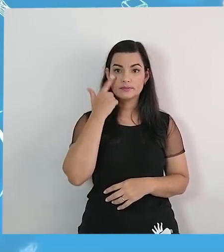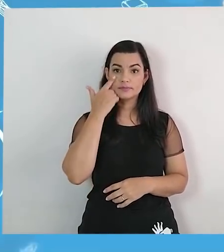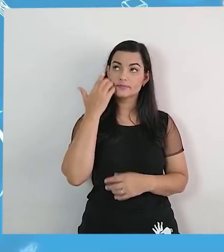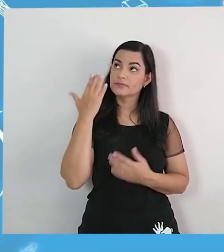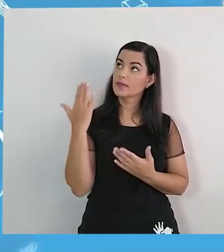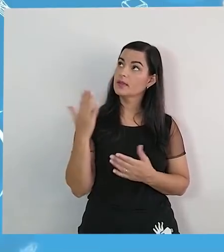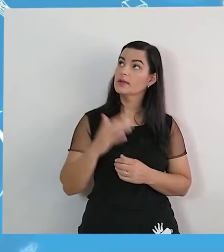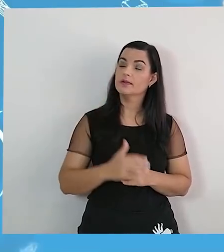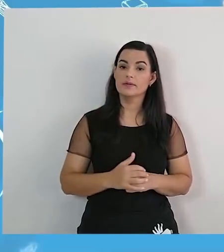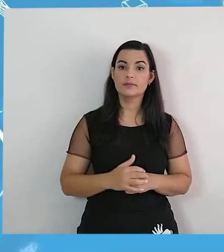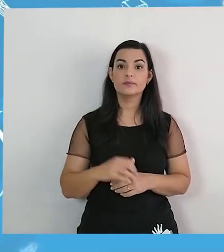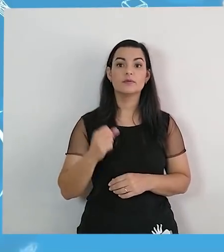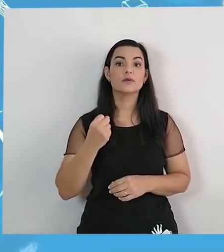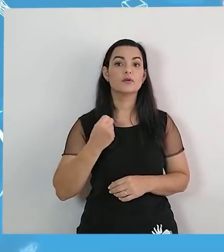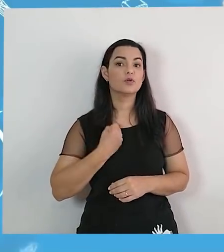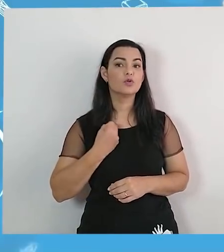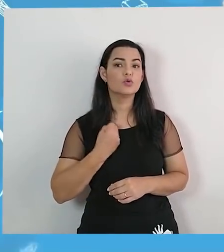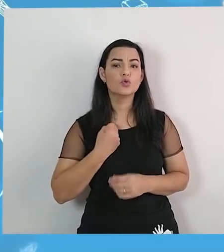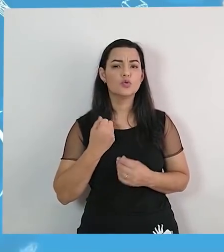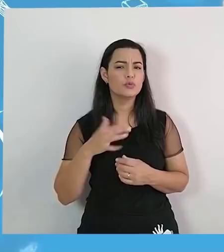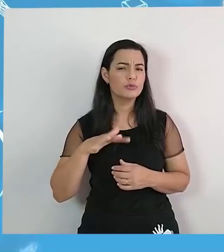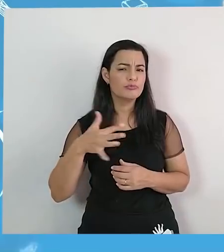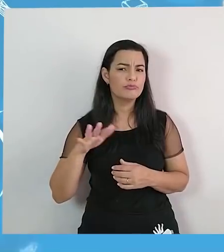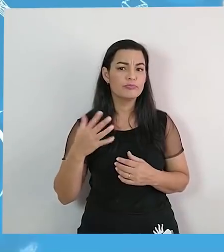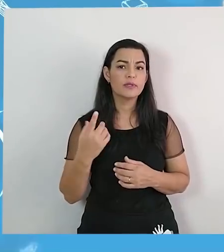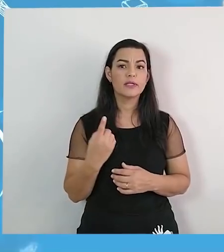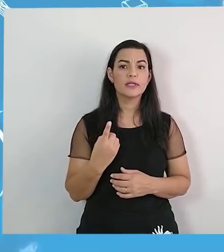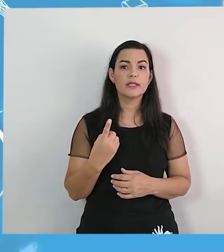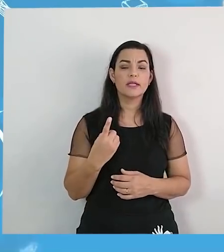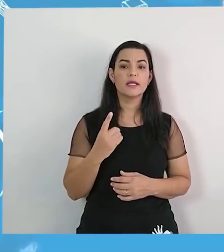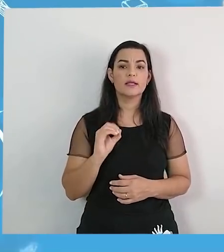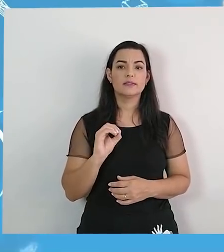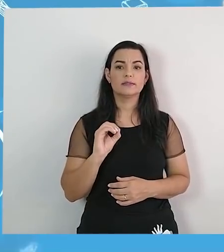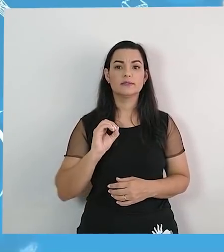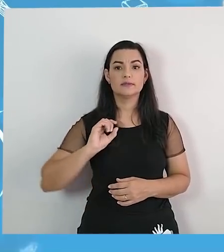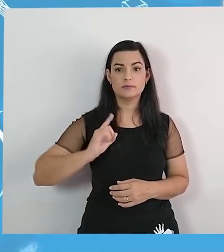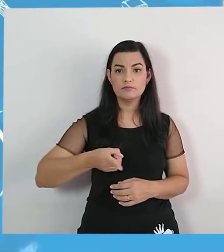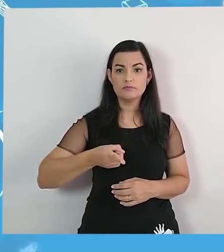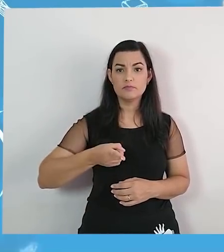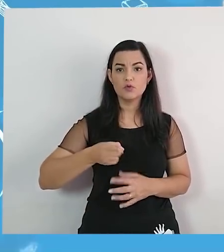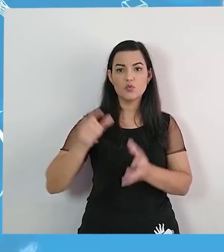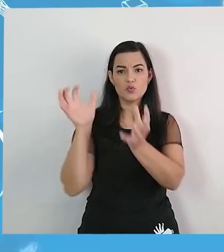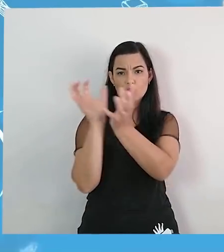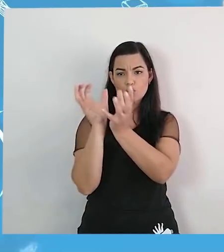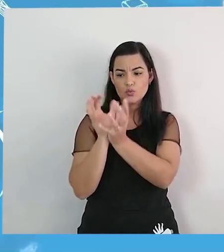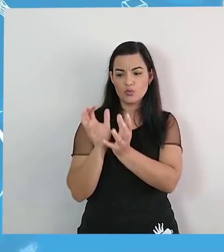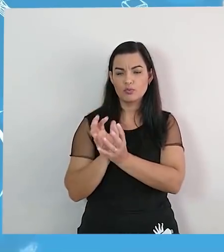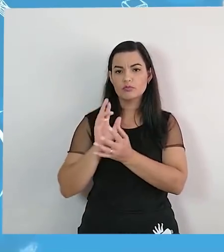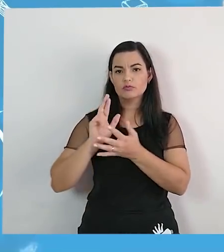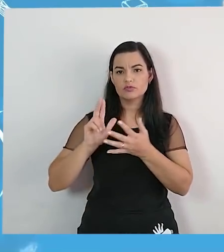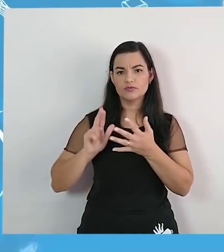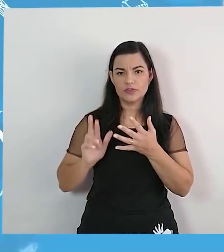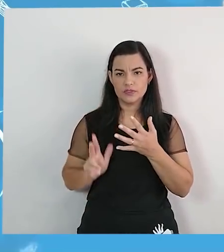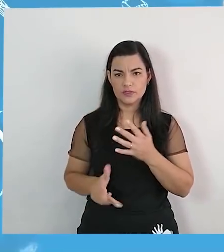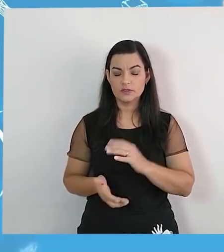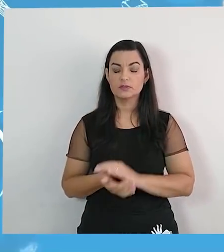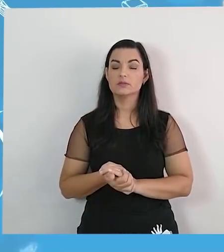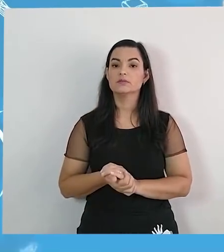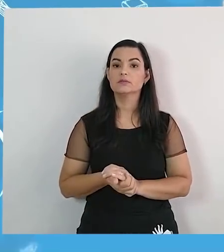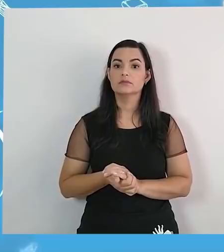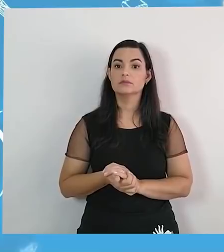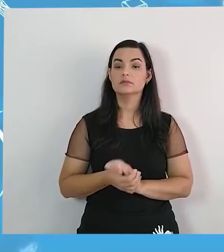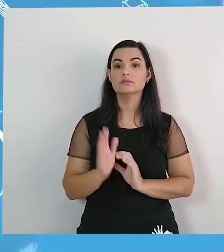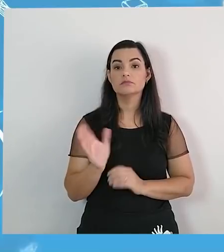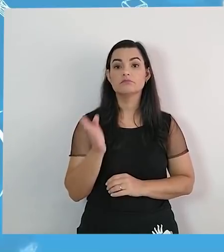sudeste, número estimado, 10 mil espécies. Espécies